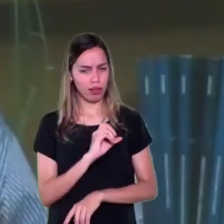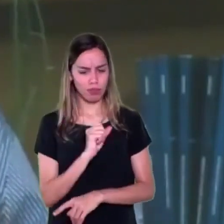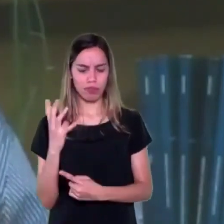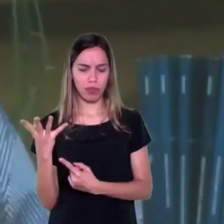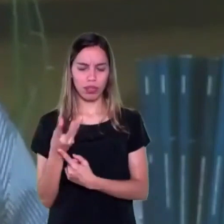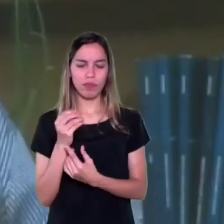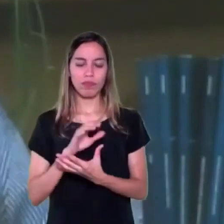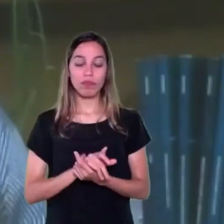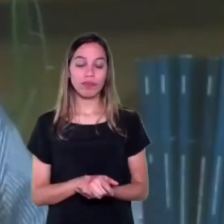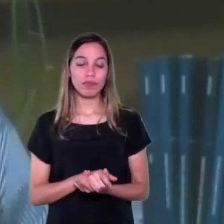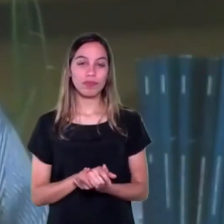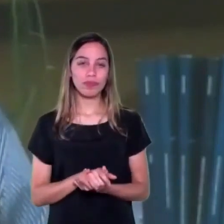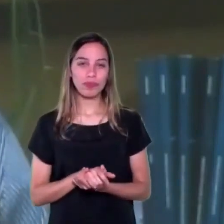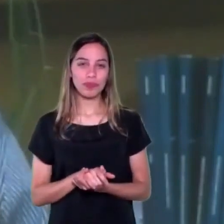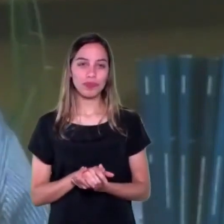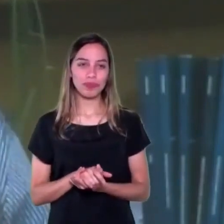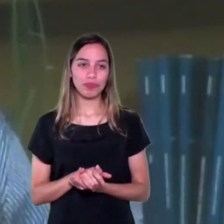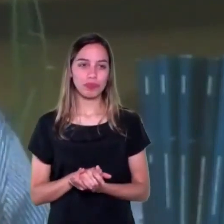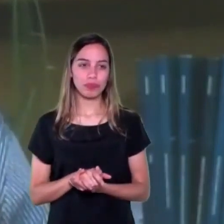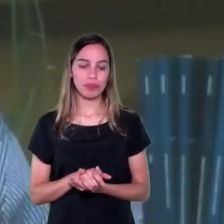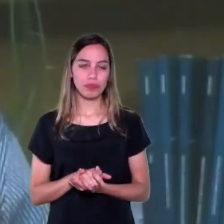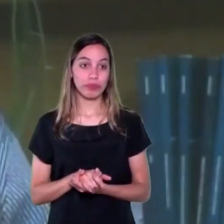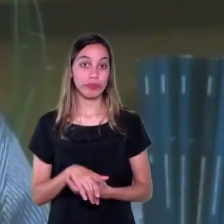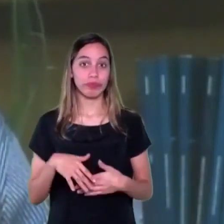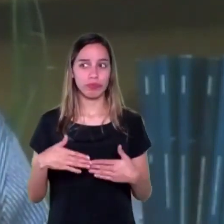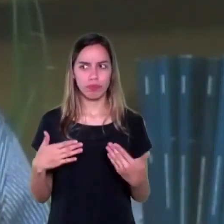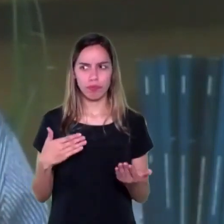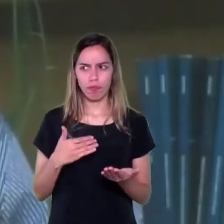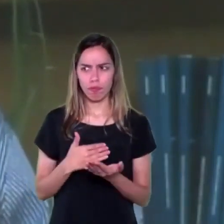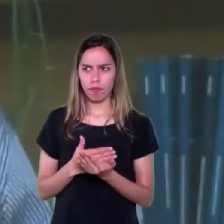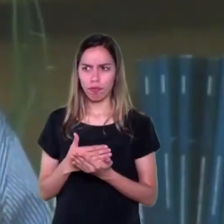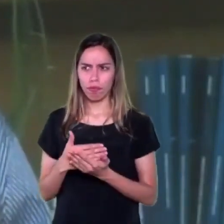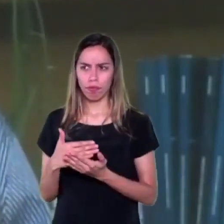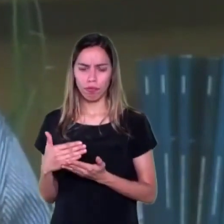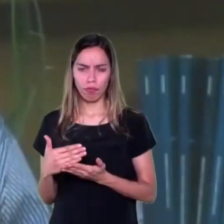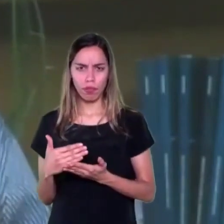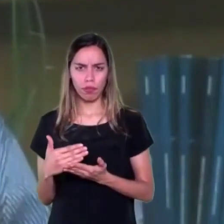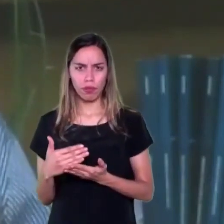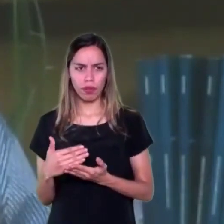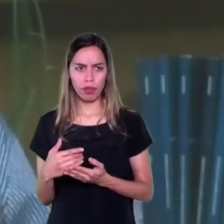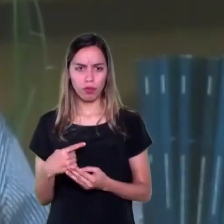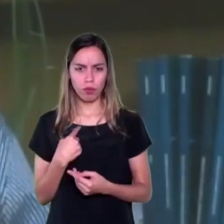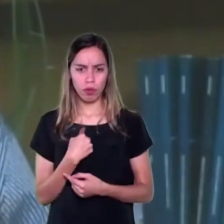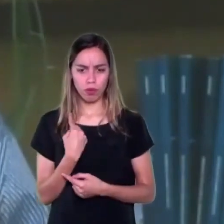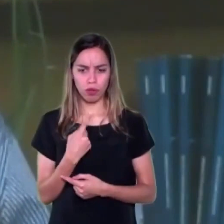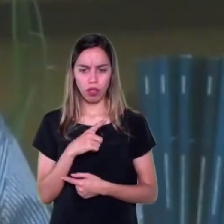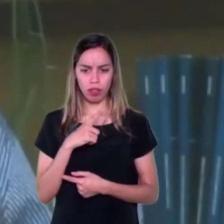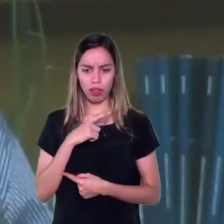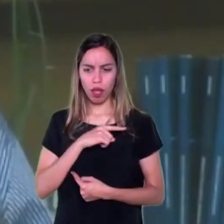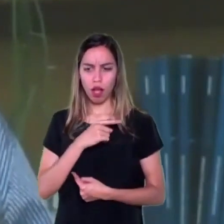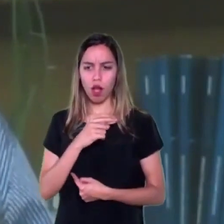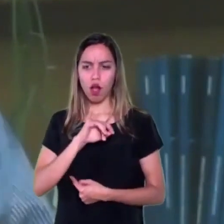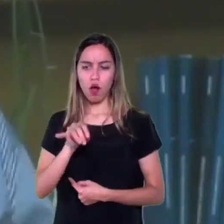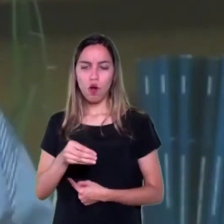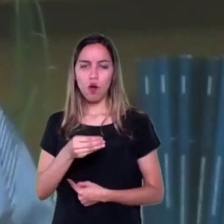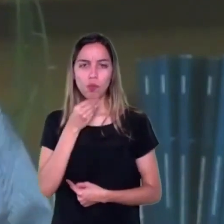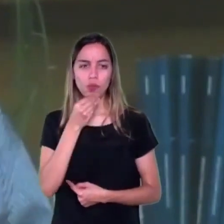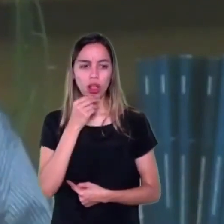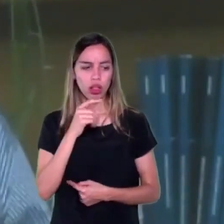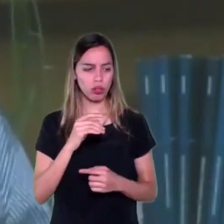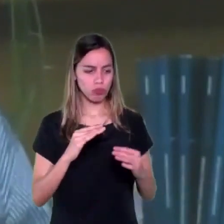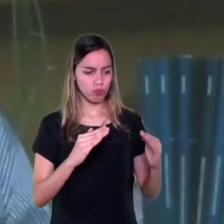E, a partir de então, nós tivemos a oportunidade de inaugurar o primeiro teatro da